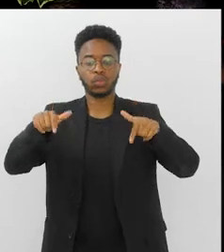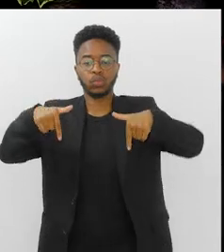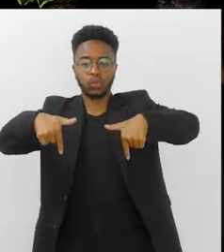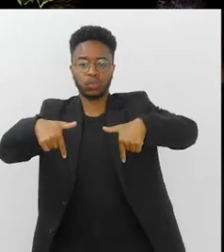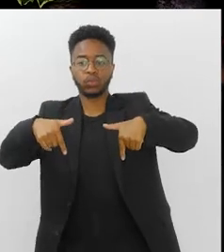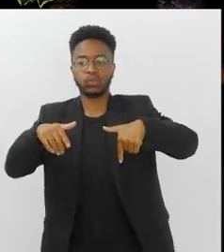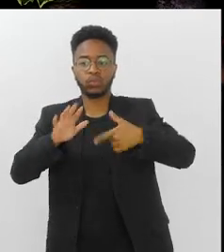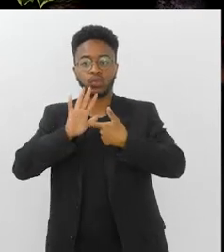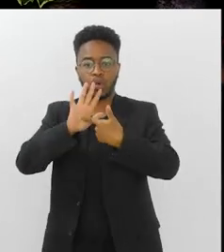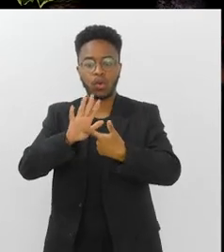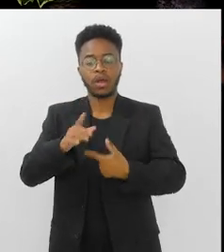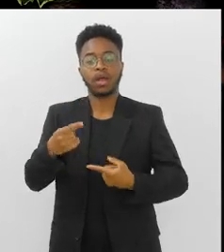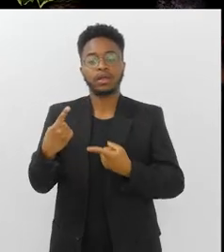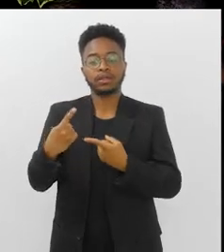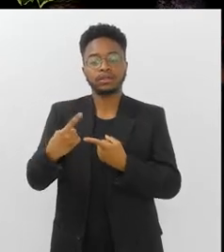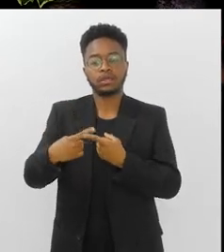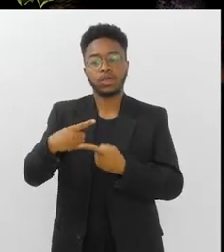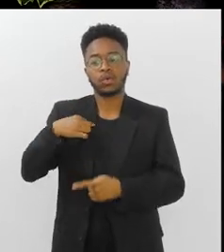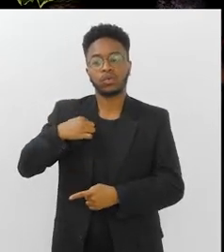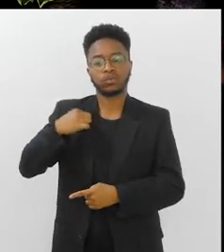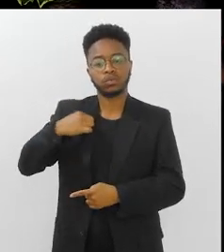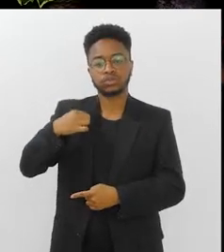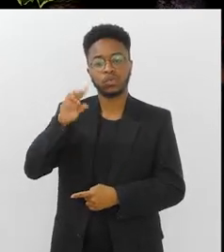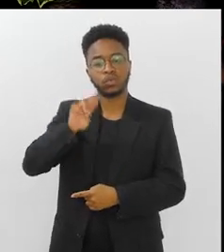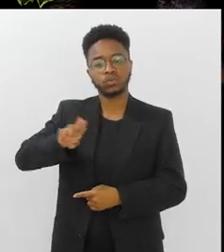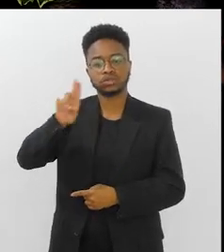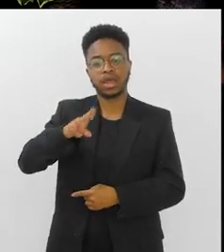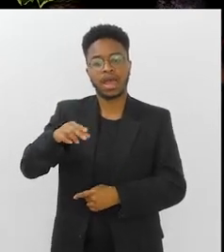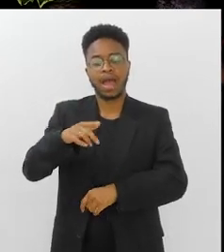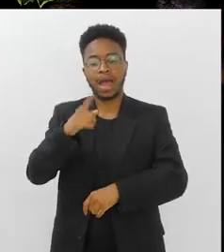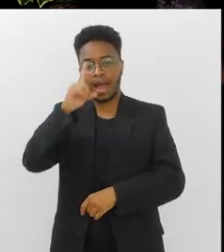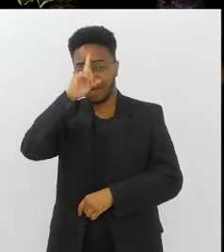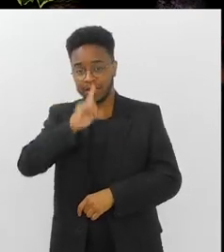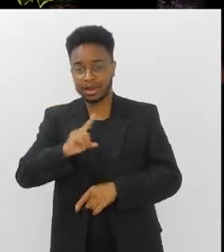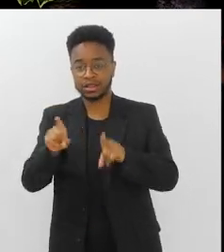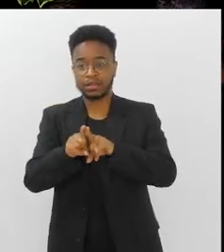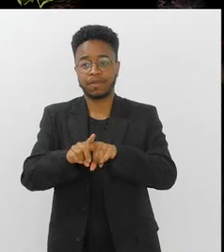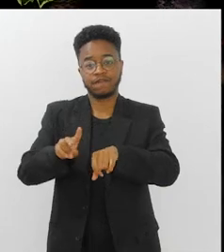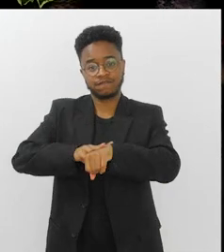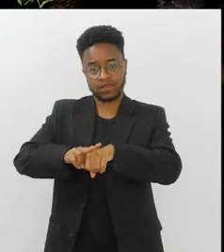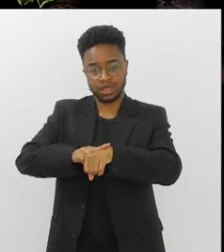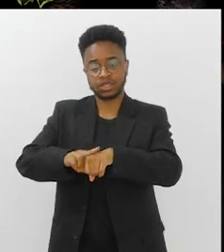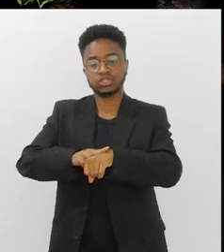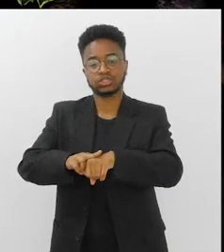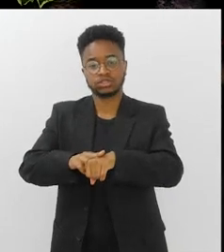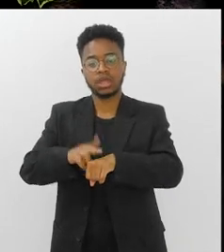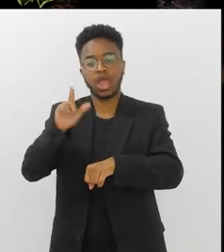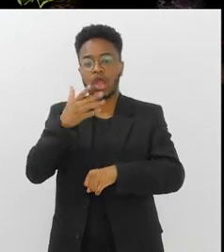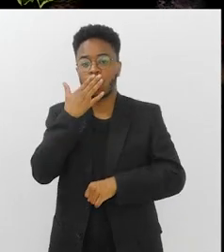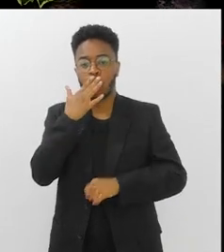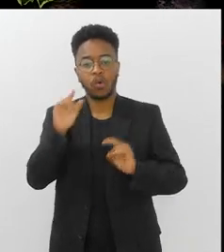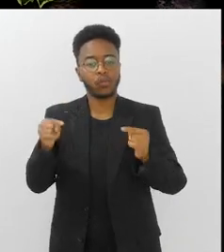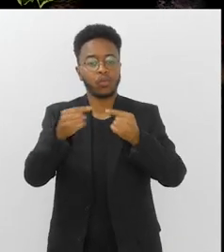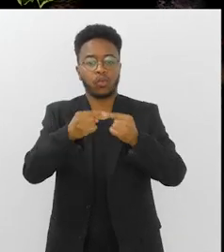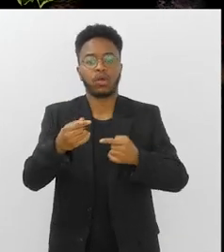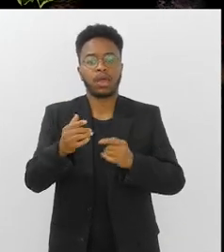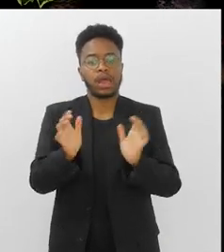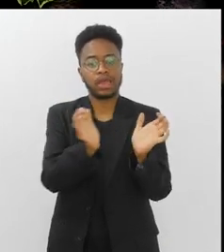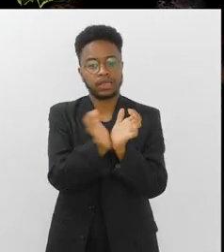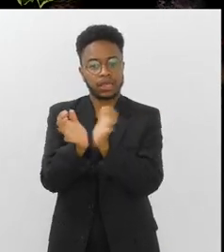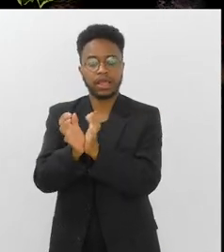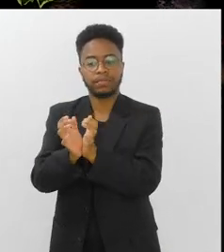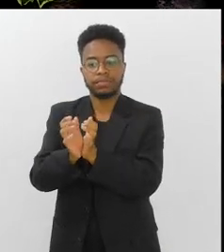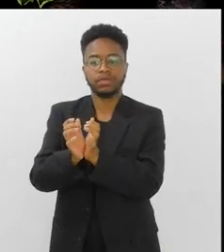apareceu Ele tá vestido com uma blusa amarela e verde de manga comprida que é a cor da do time que tá jogando